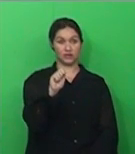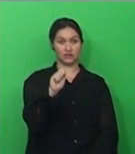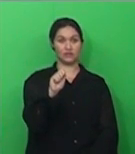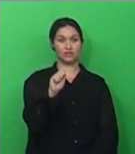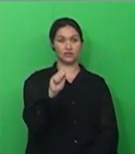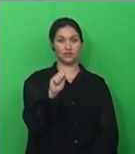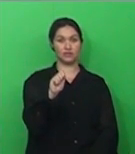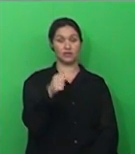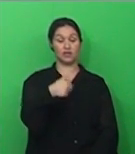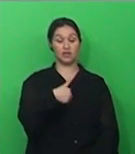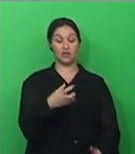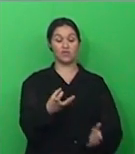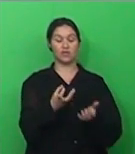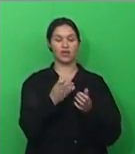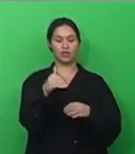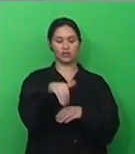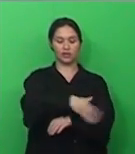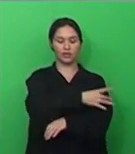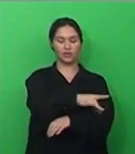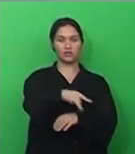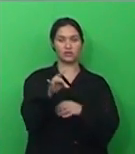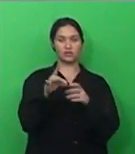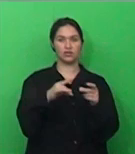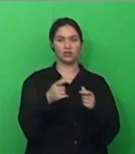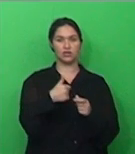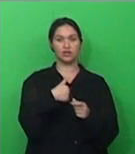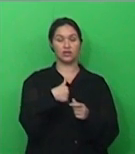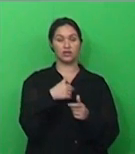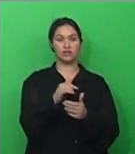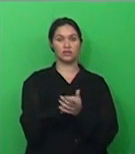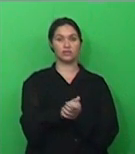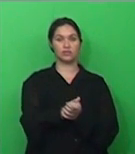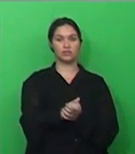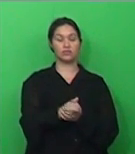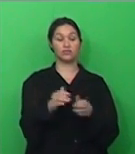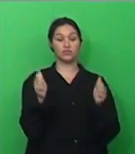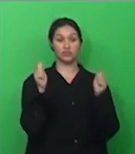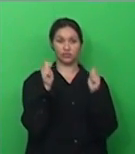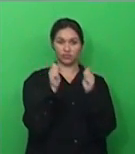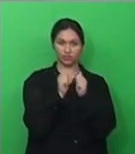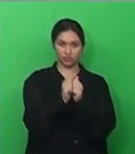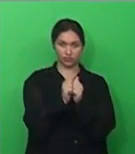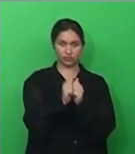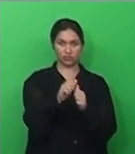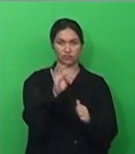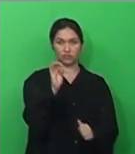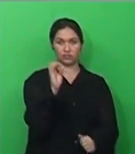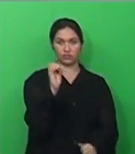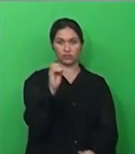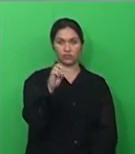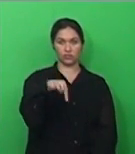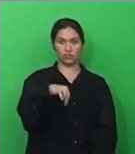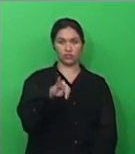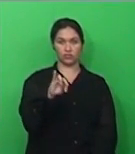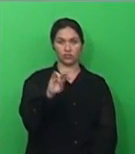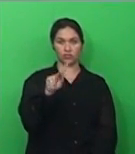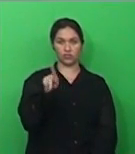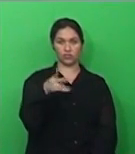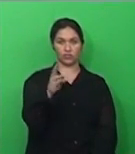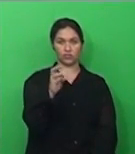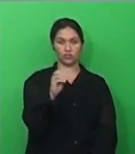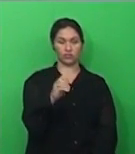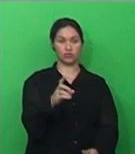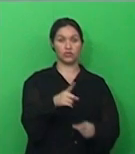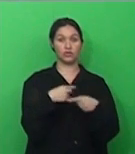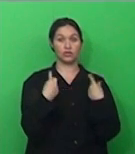vamos cobrar, sim. E aí eu digo, eu concordo, Toninho. E eu não concordo com aquele negócio de, o loteamento mais velho, não. Acho que